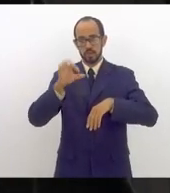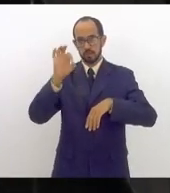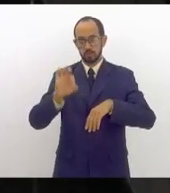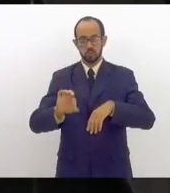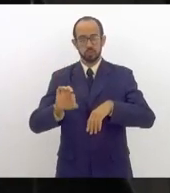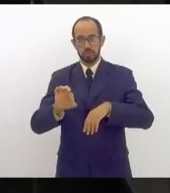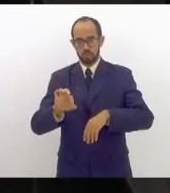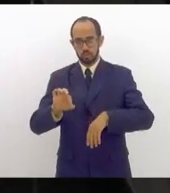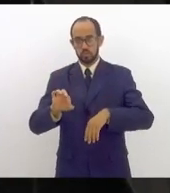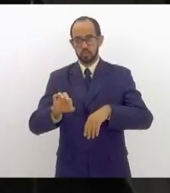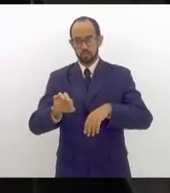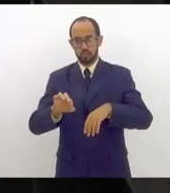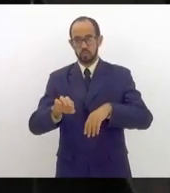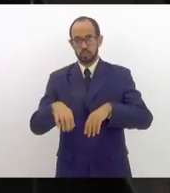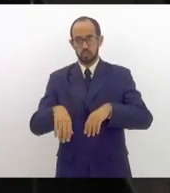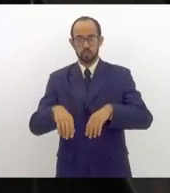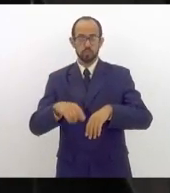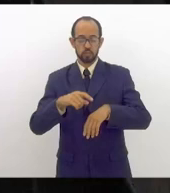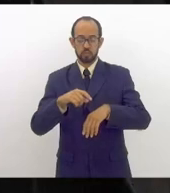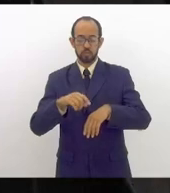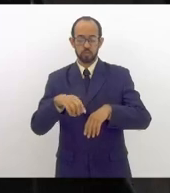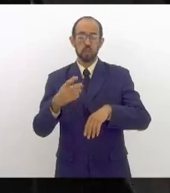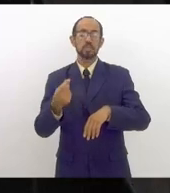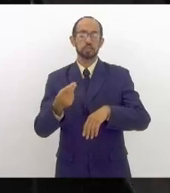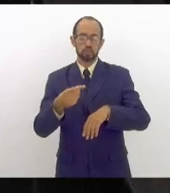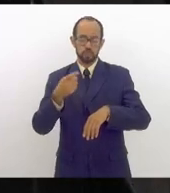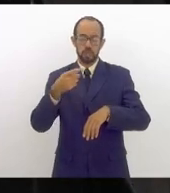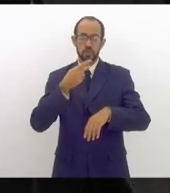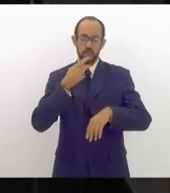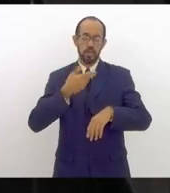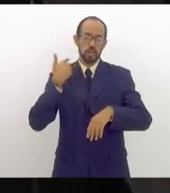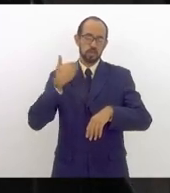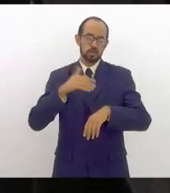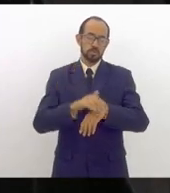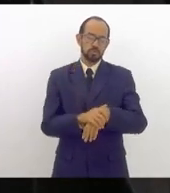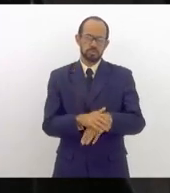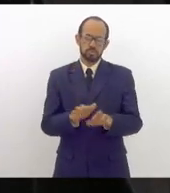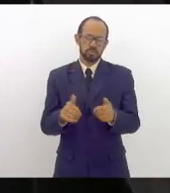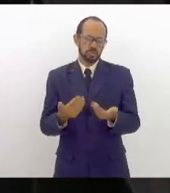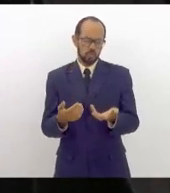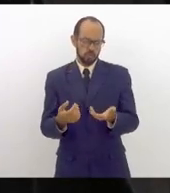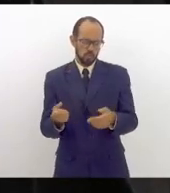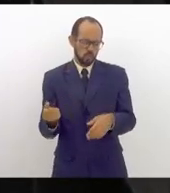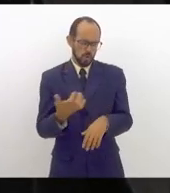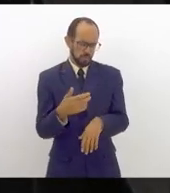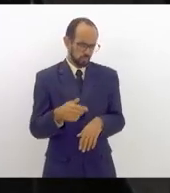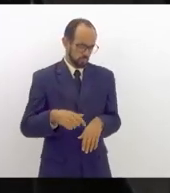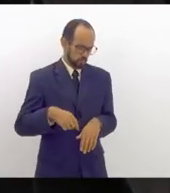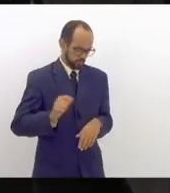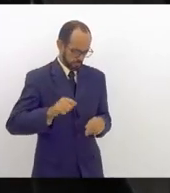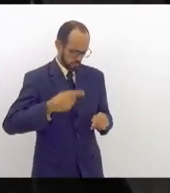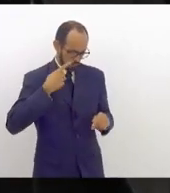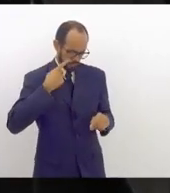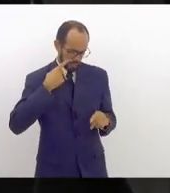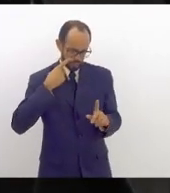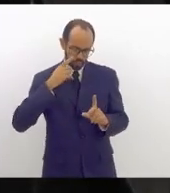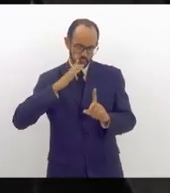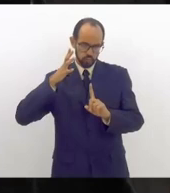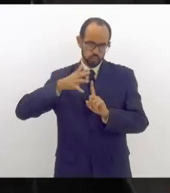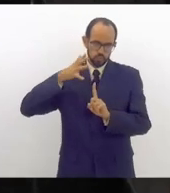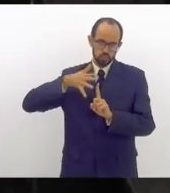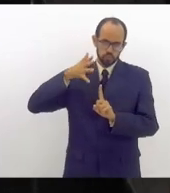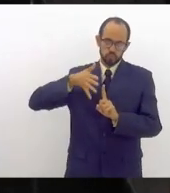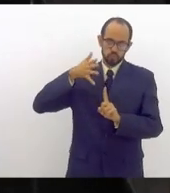46% desses 8,6 bilhões de reais. Então, quando eu ouço aqui discursos falando